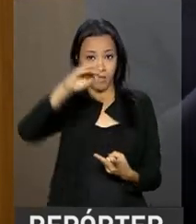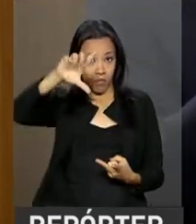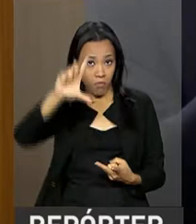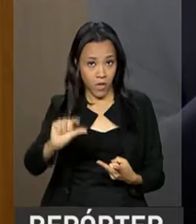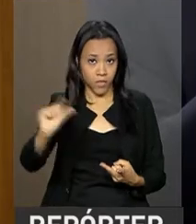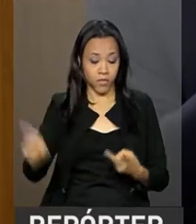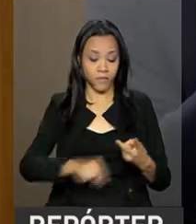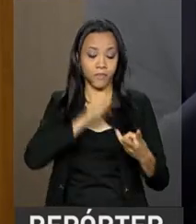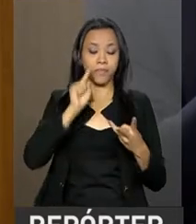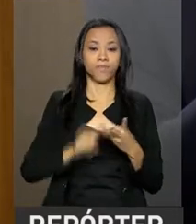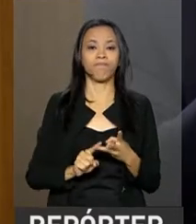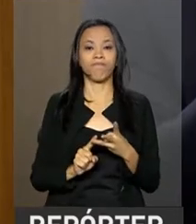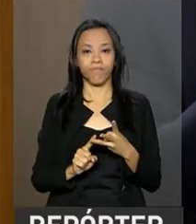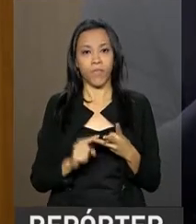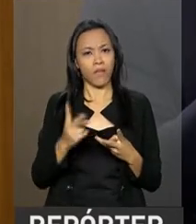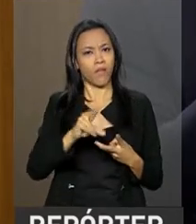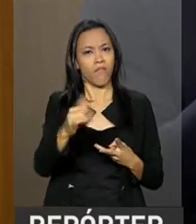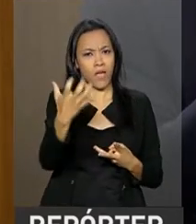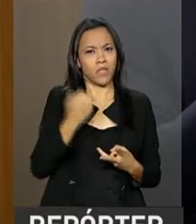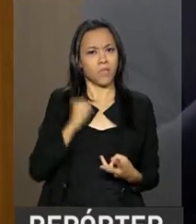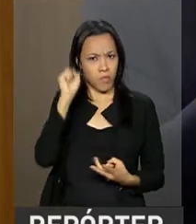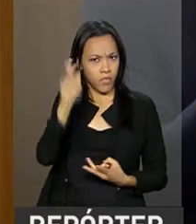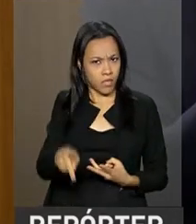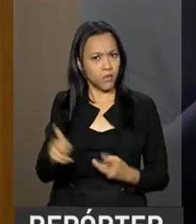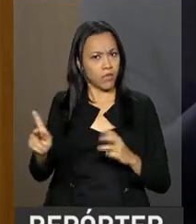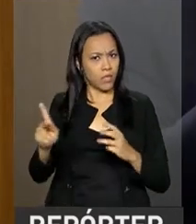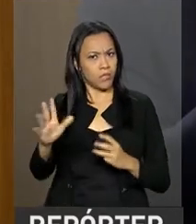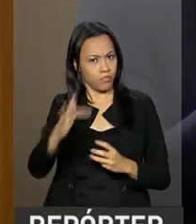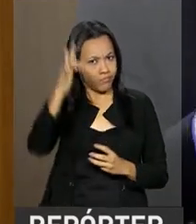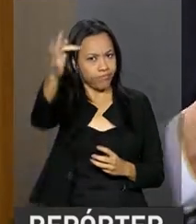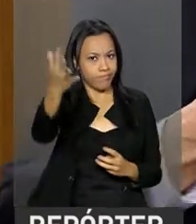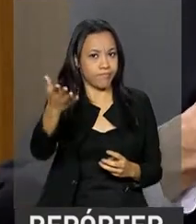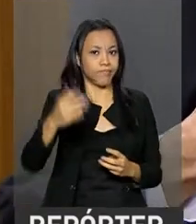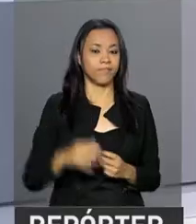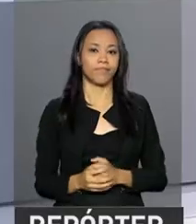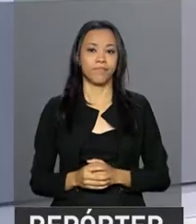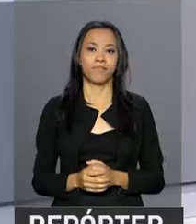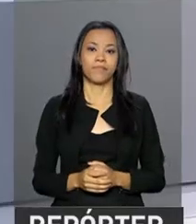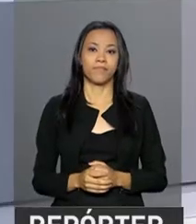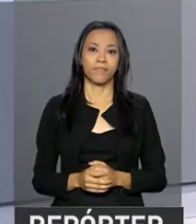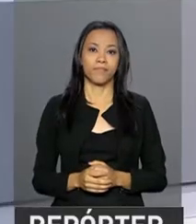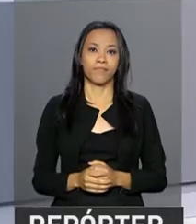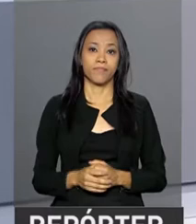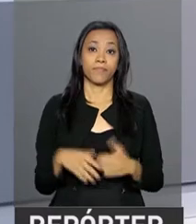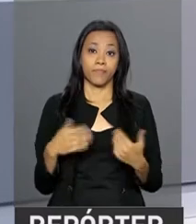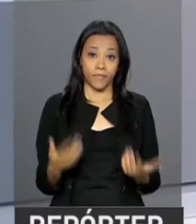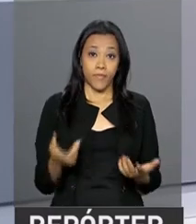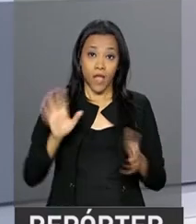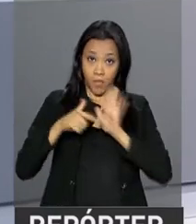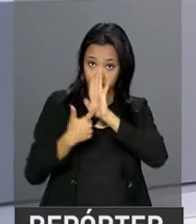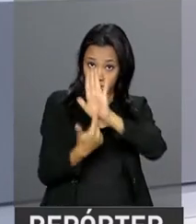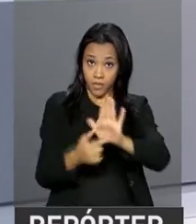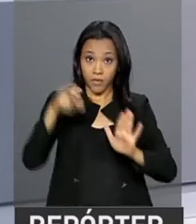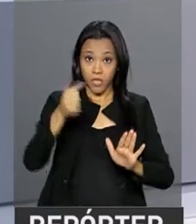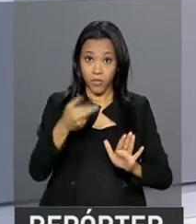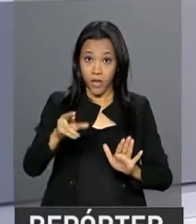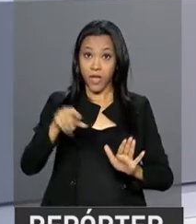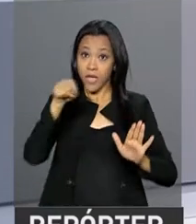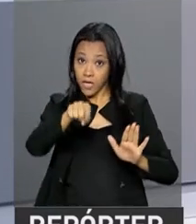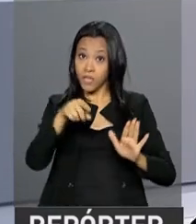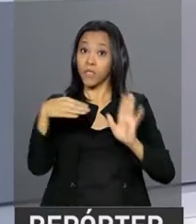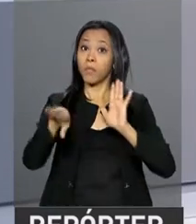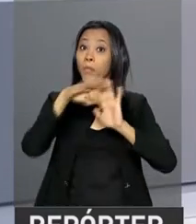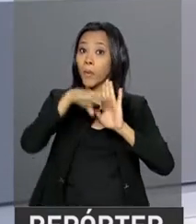terceiro que vão receber aposentadoria de se aposentar além da exibição de ferro agora brasil é